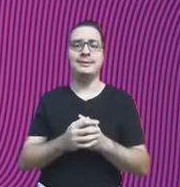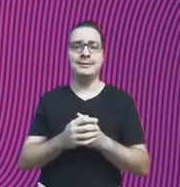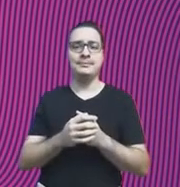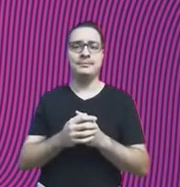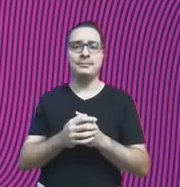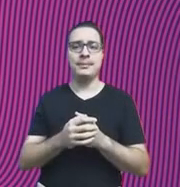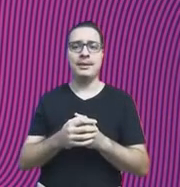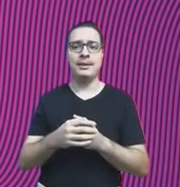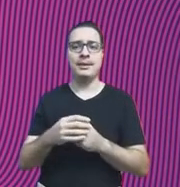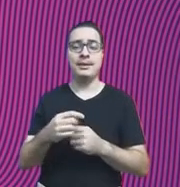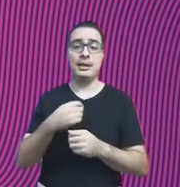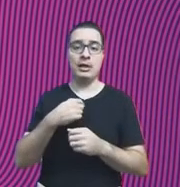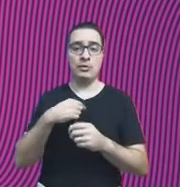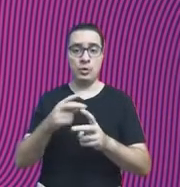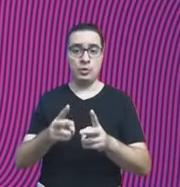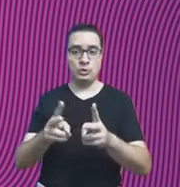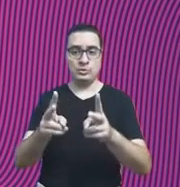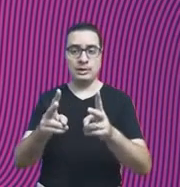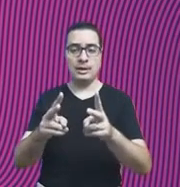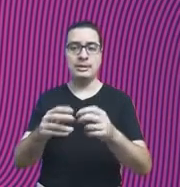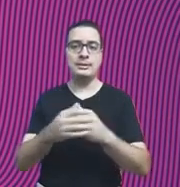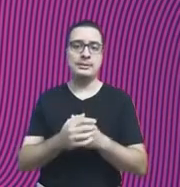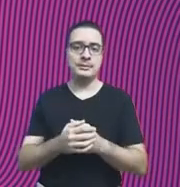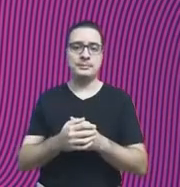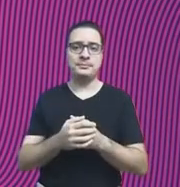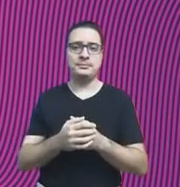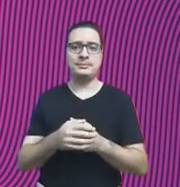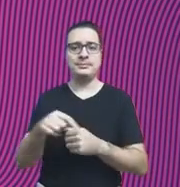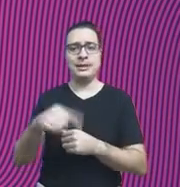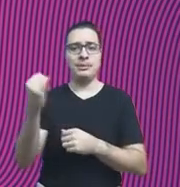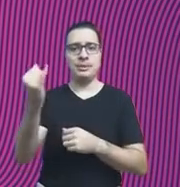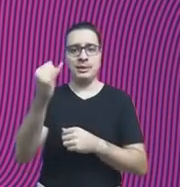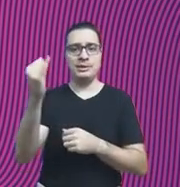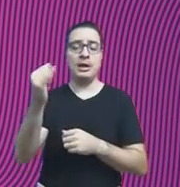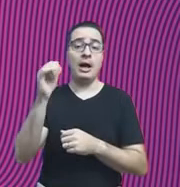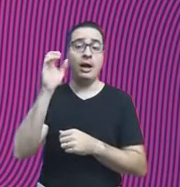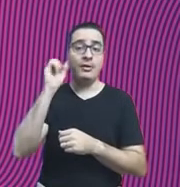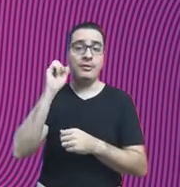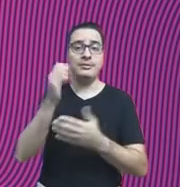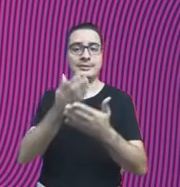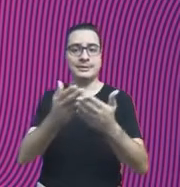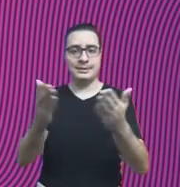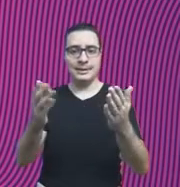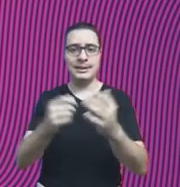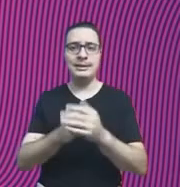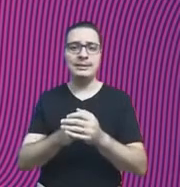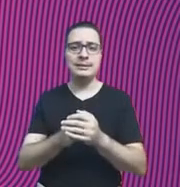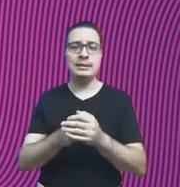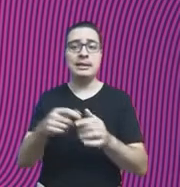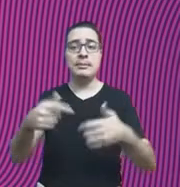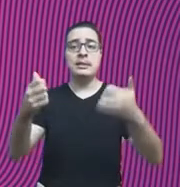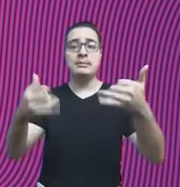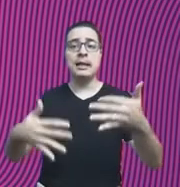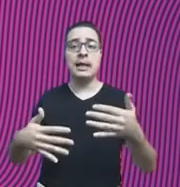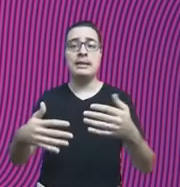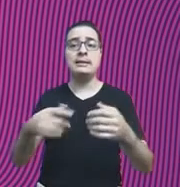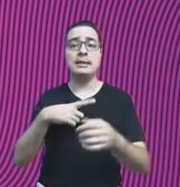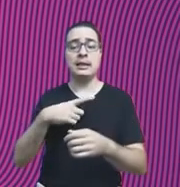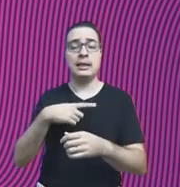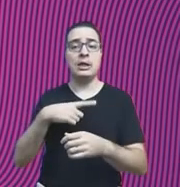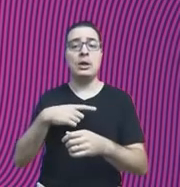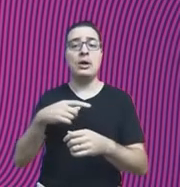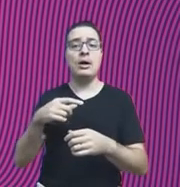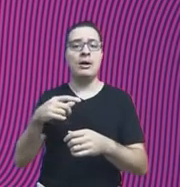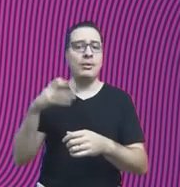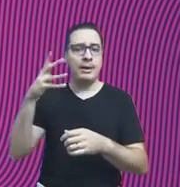dar andamento para... O importante é ouvi-los e discutir, se houver um tempo, discutir o que é que tem